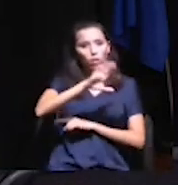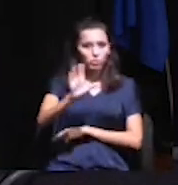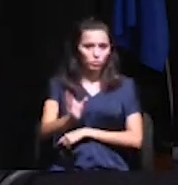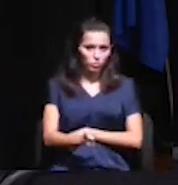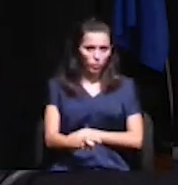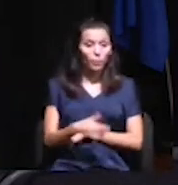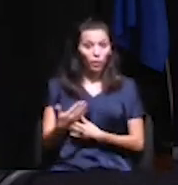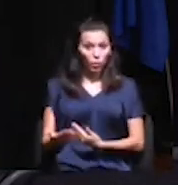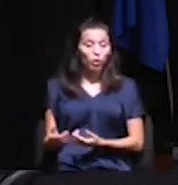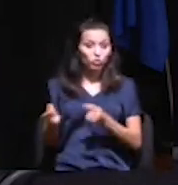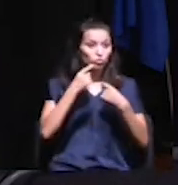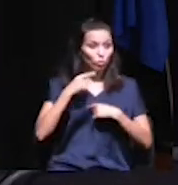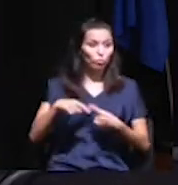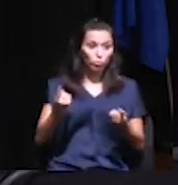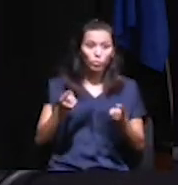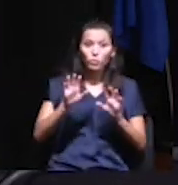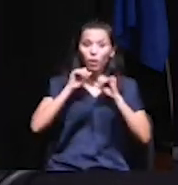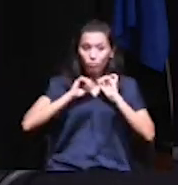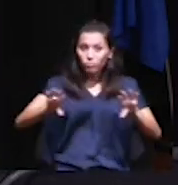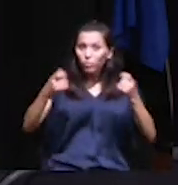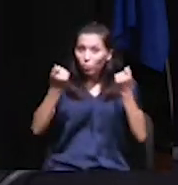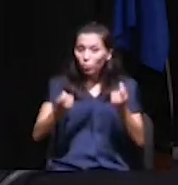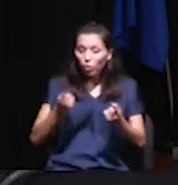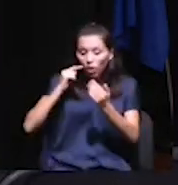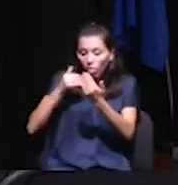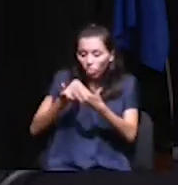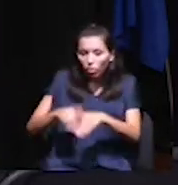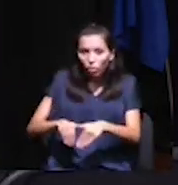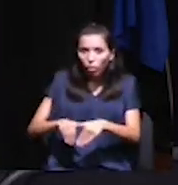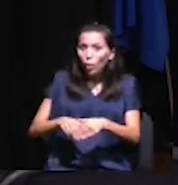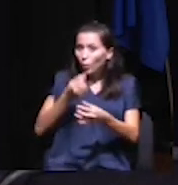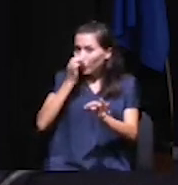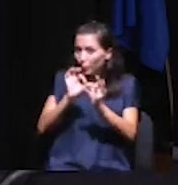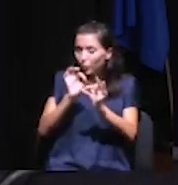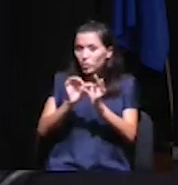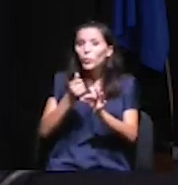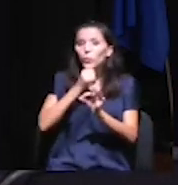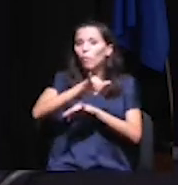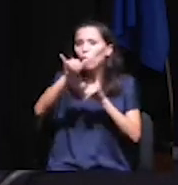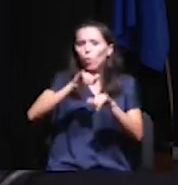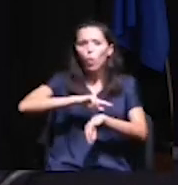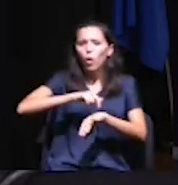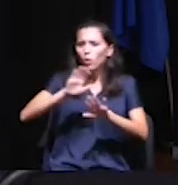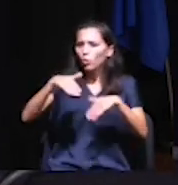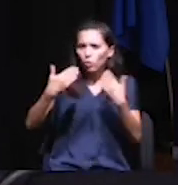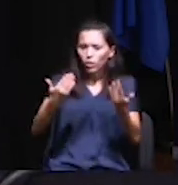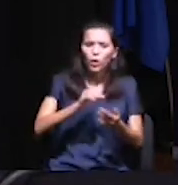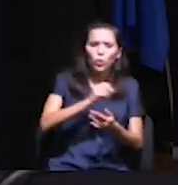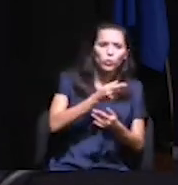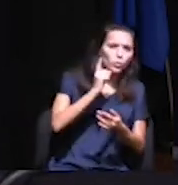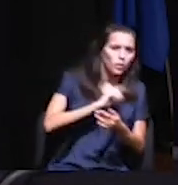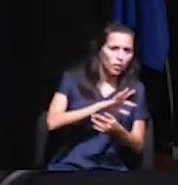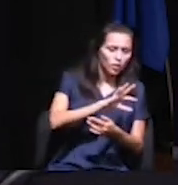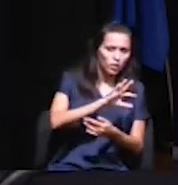está em discussão pública de forma pouco divulgada a comprar demasiado curtos a possibilidade de haver voos a qualquer hora entre 18 de